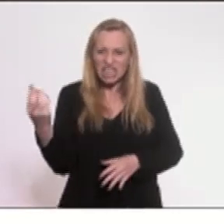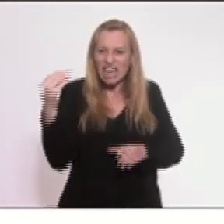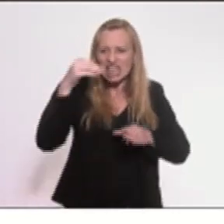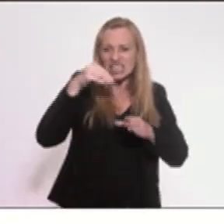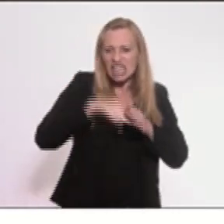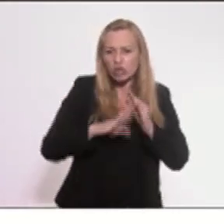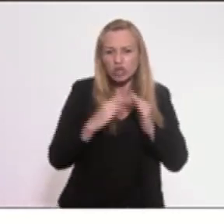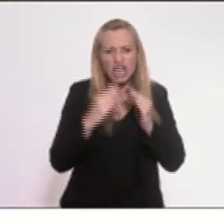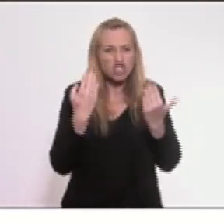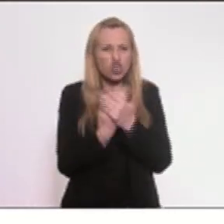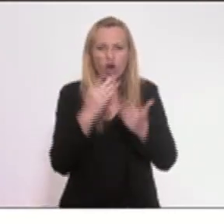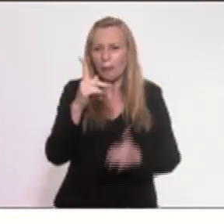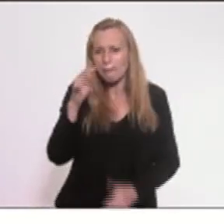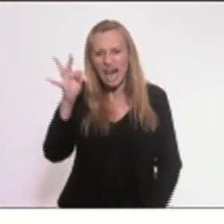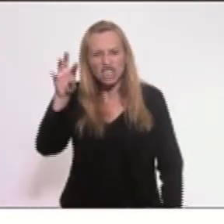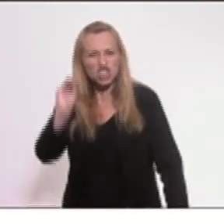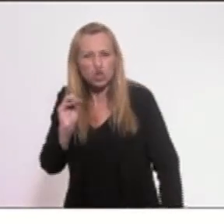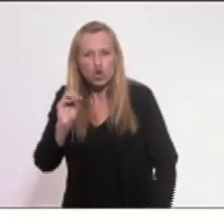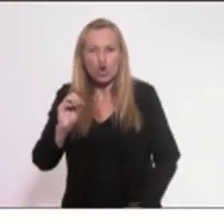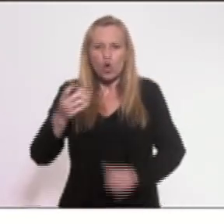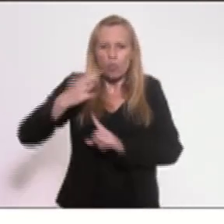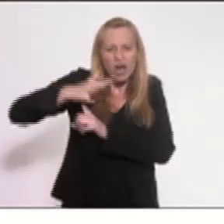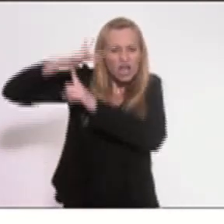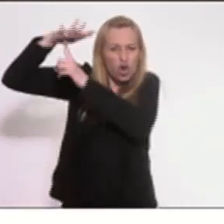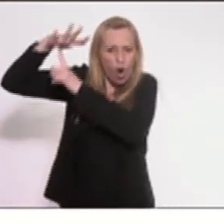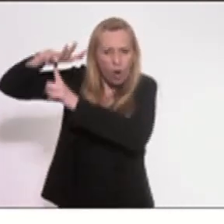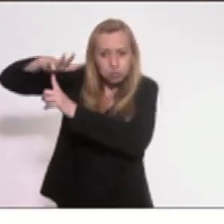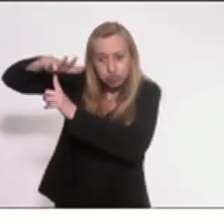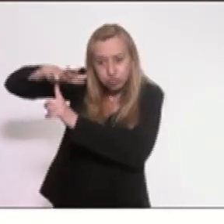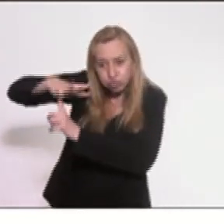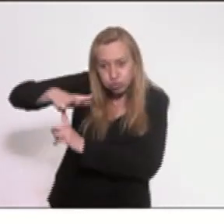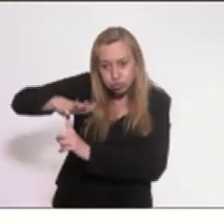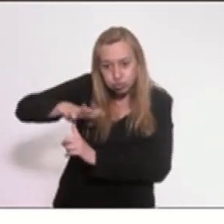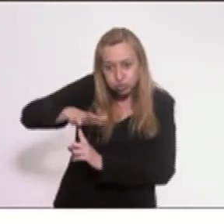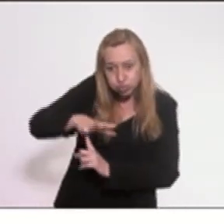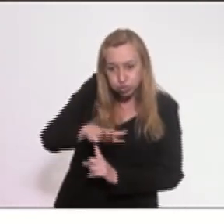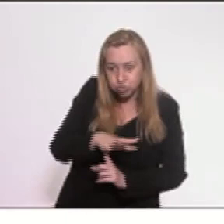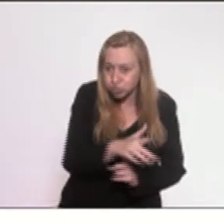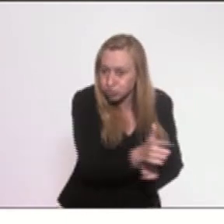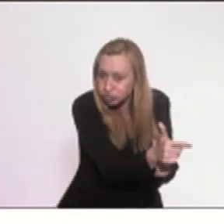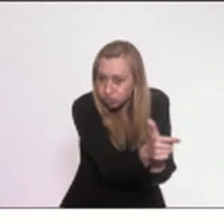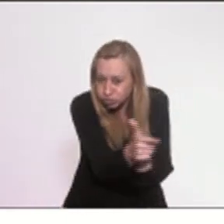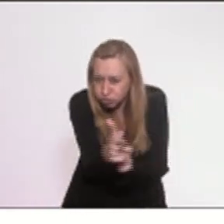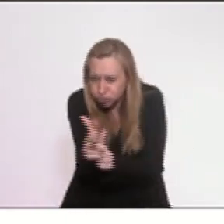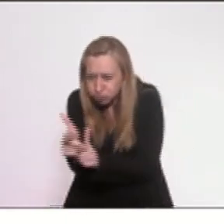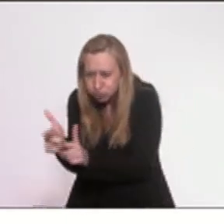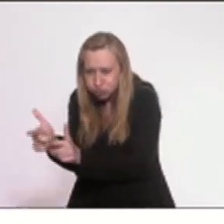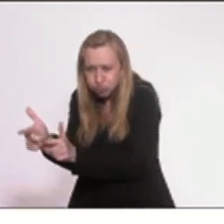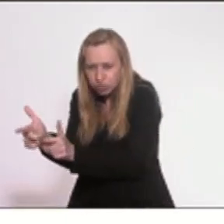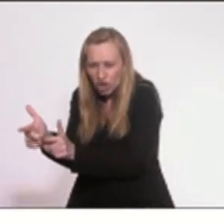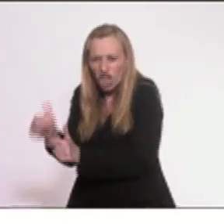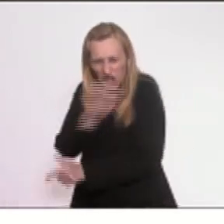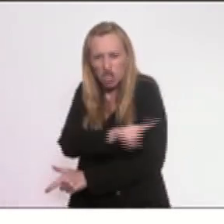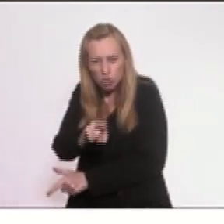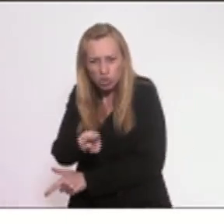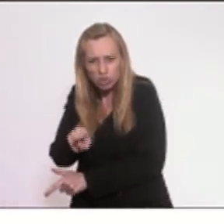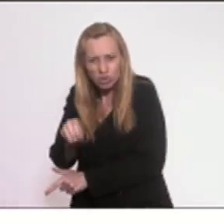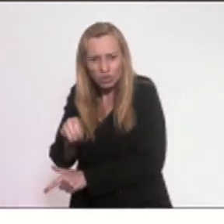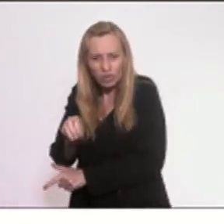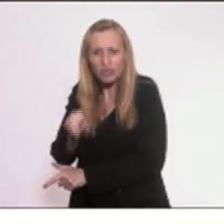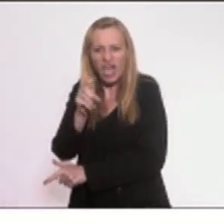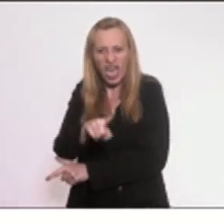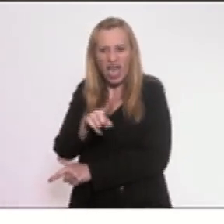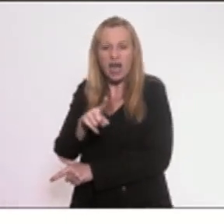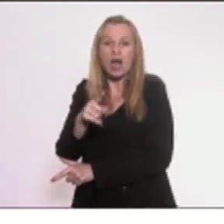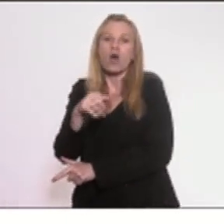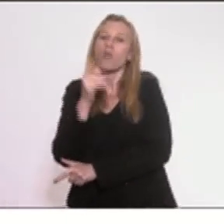escola quando um helicóptero foi utilizado como plataforma de tiros. Se isso é um